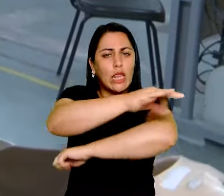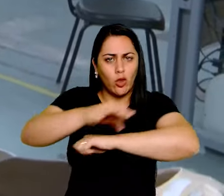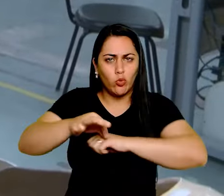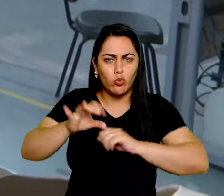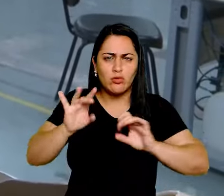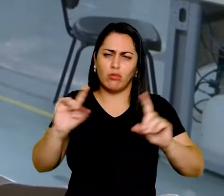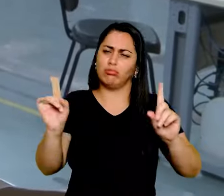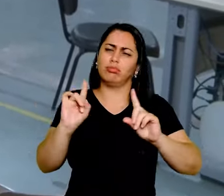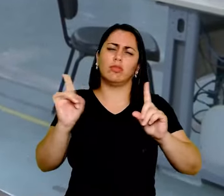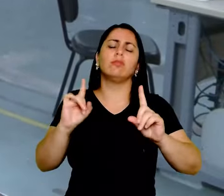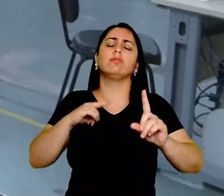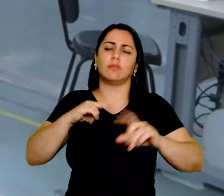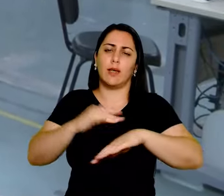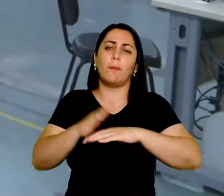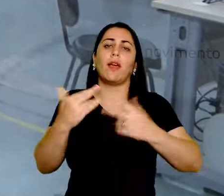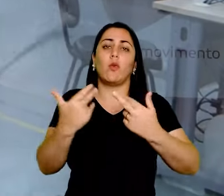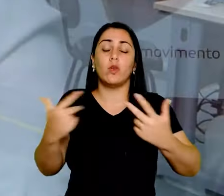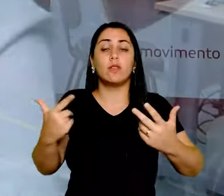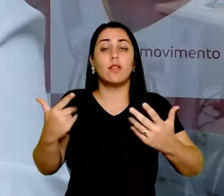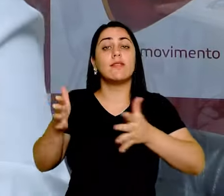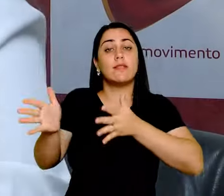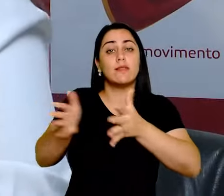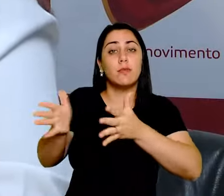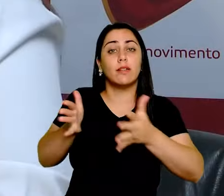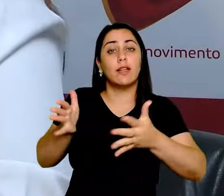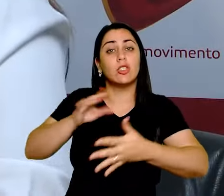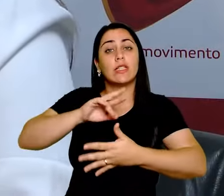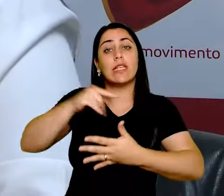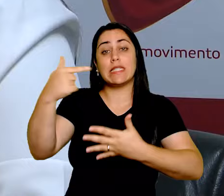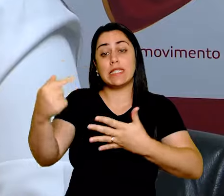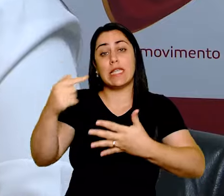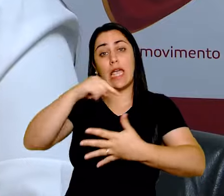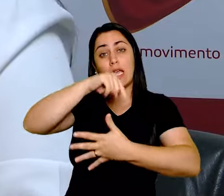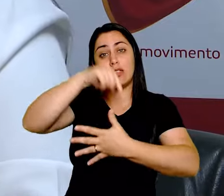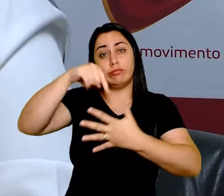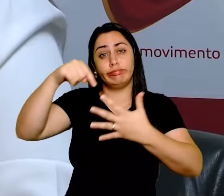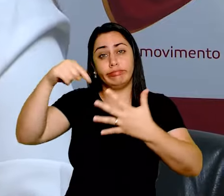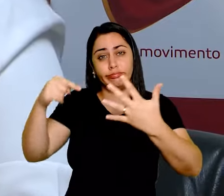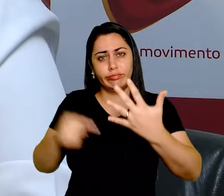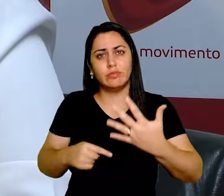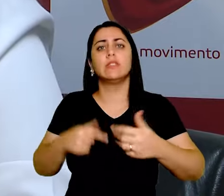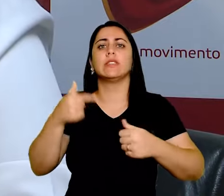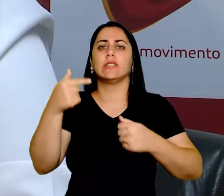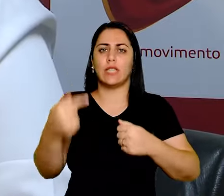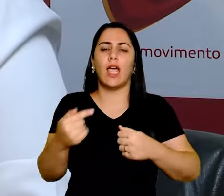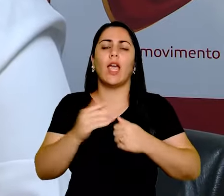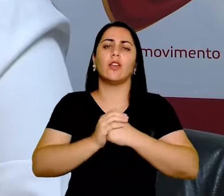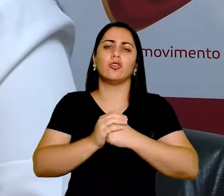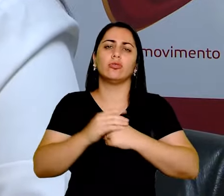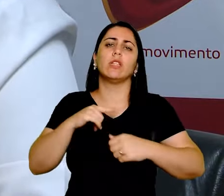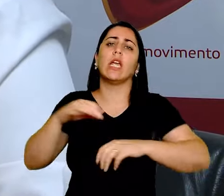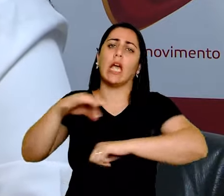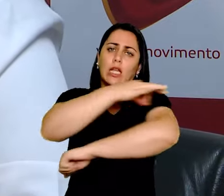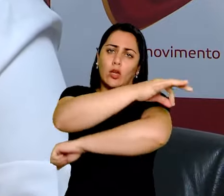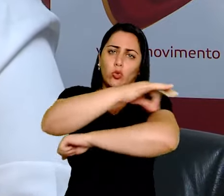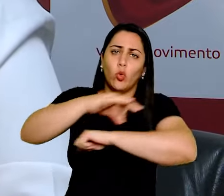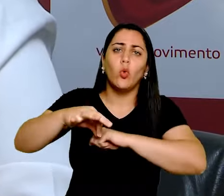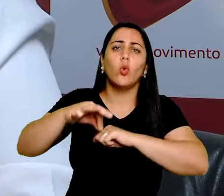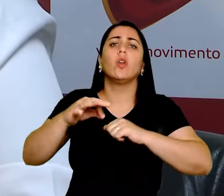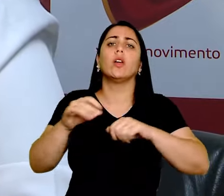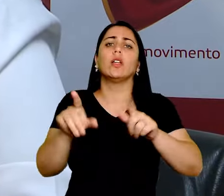questões arquitetônicas, e vai muito além disso. A acessibilidade ela é dividida em 7 grandes aspectos. Então, tem a